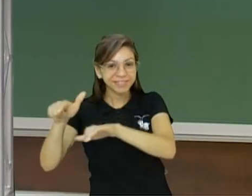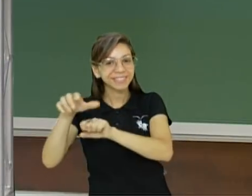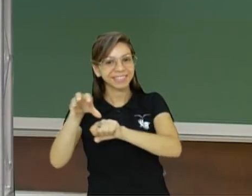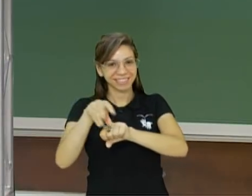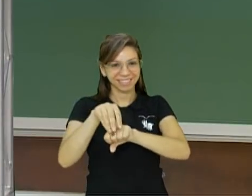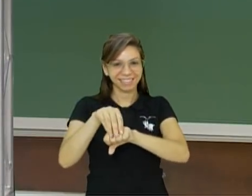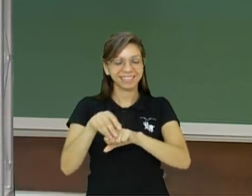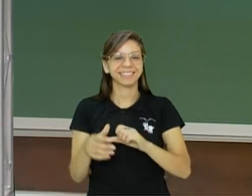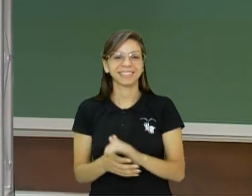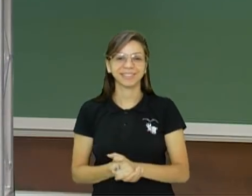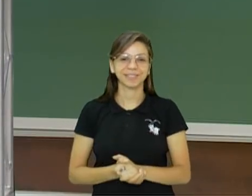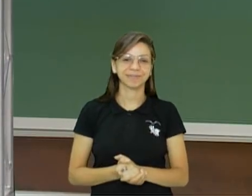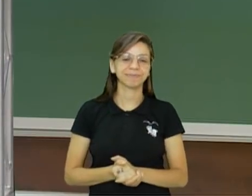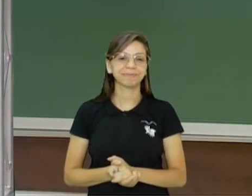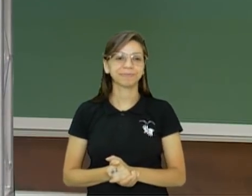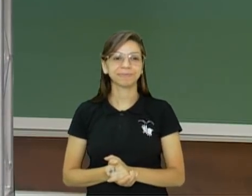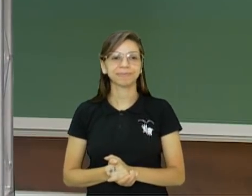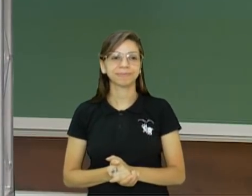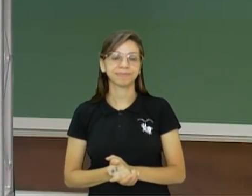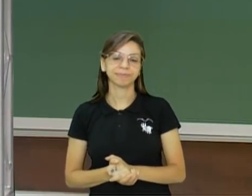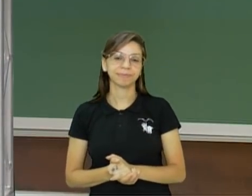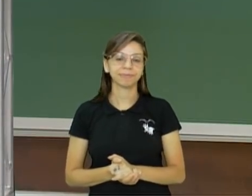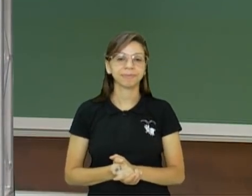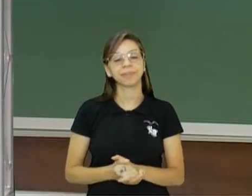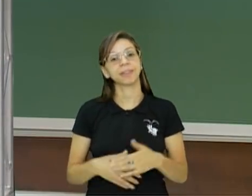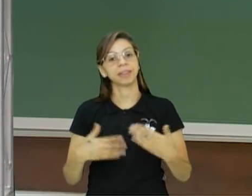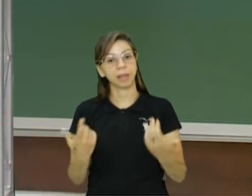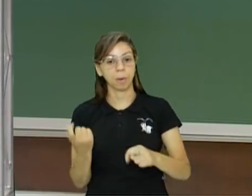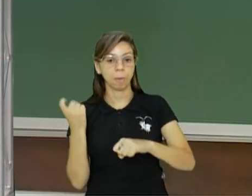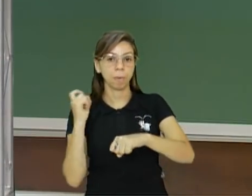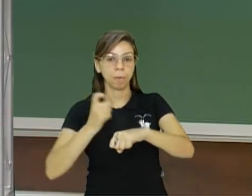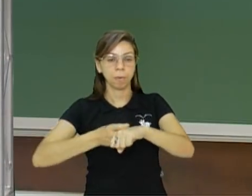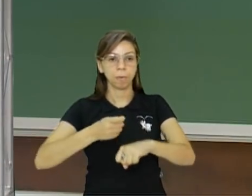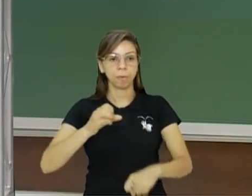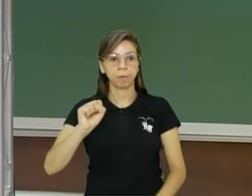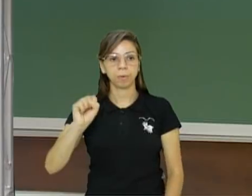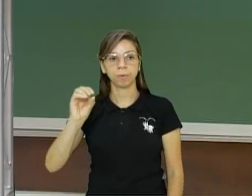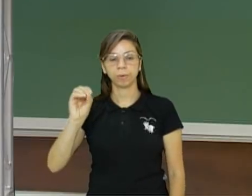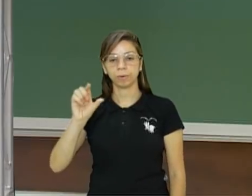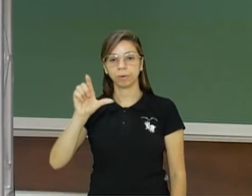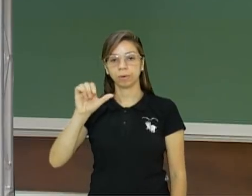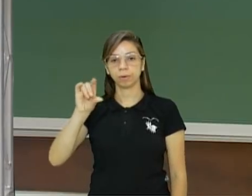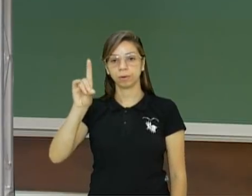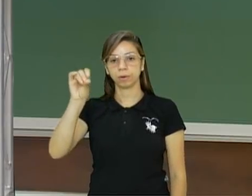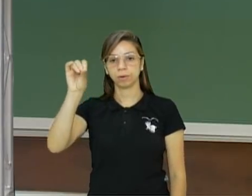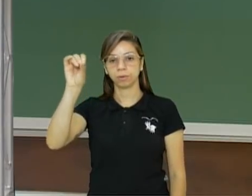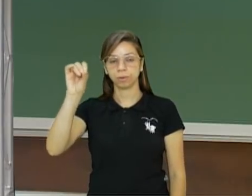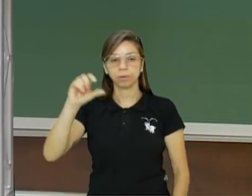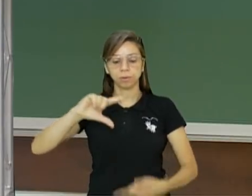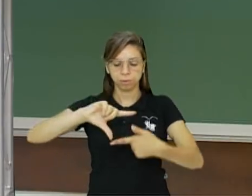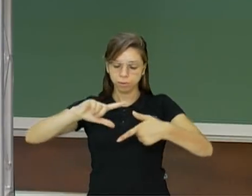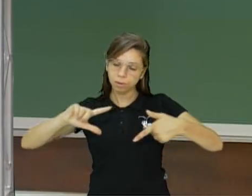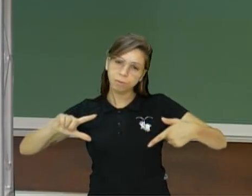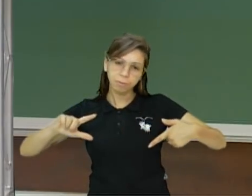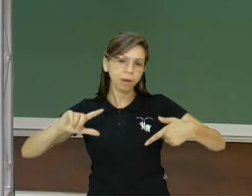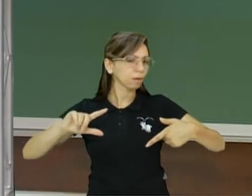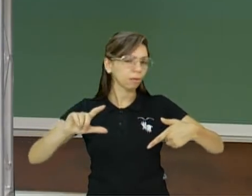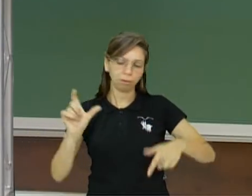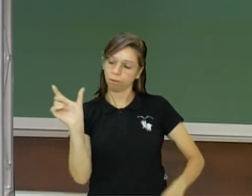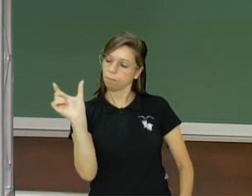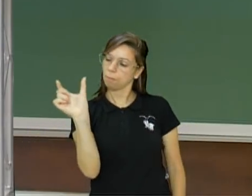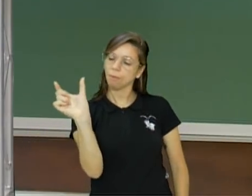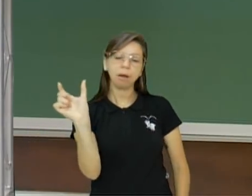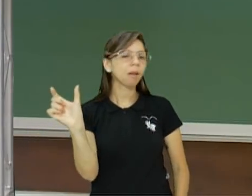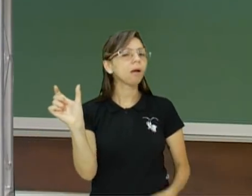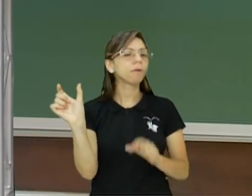hein? Então, os sólidos geométricos, prof, a senhora falou essa palavra algumas vezes